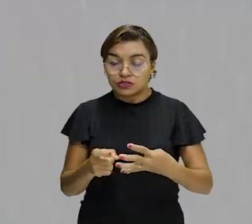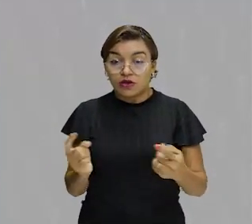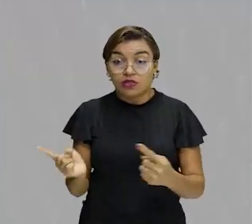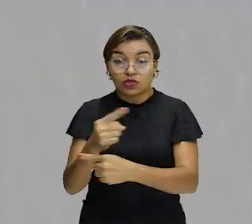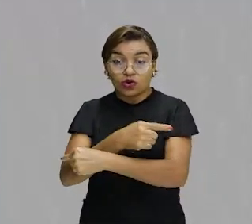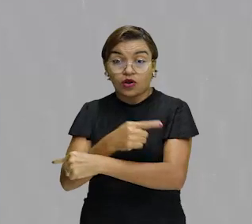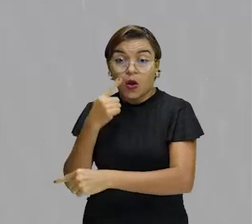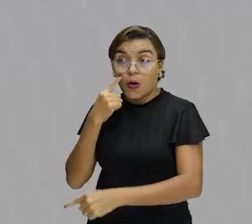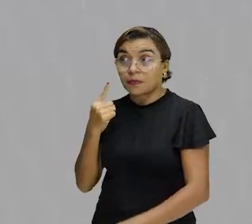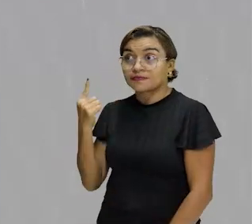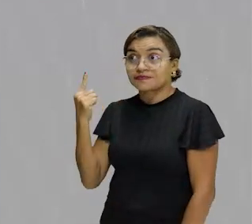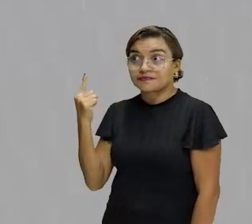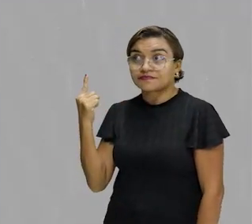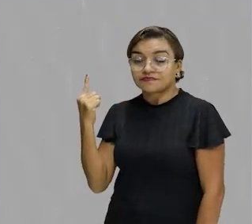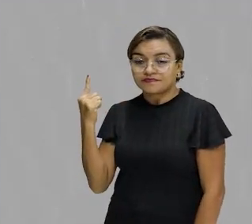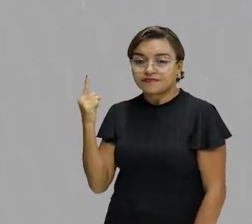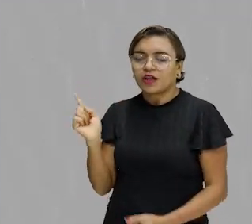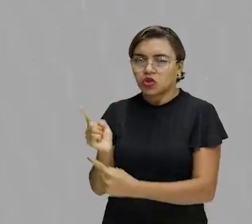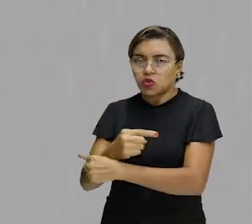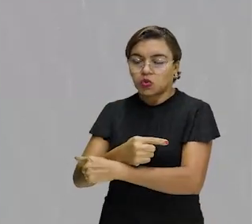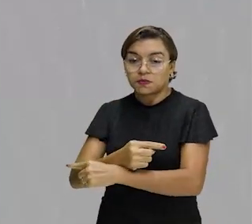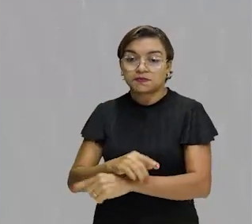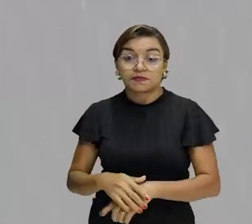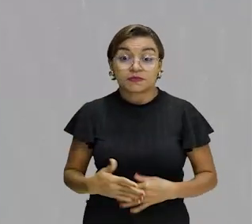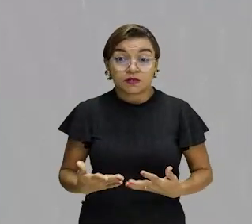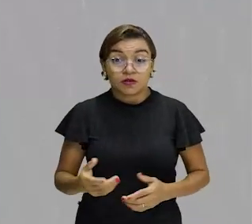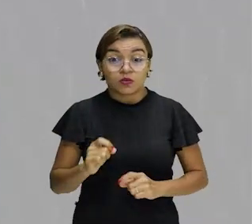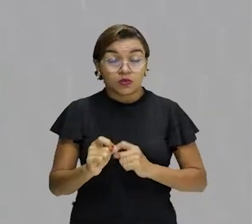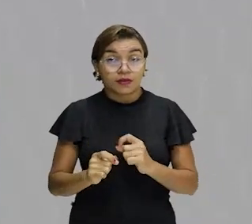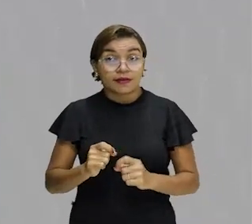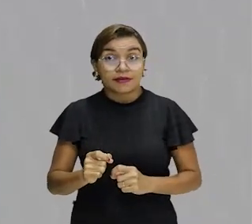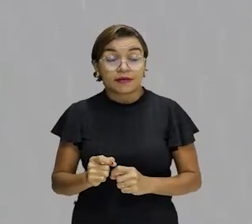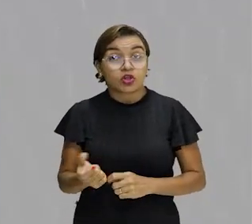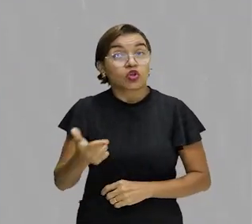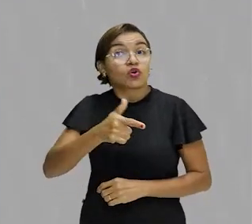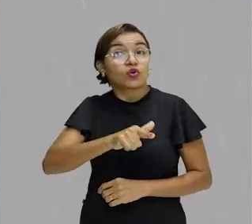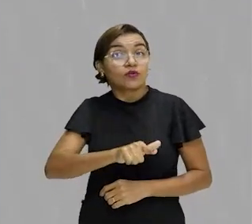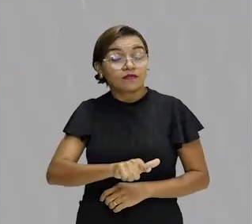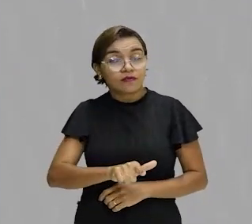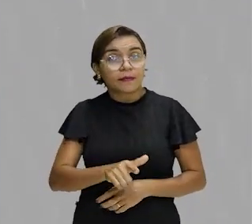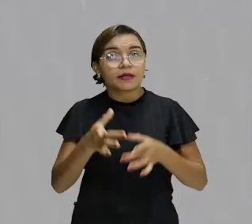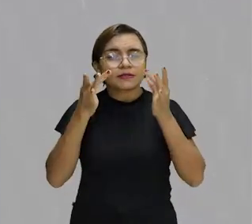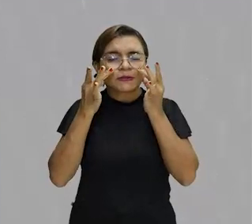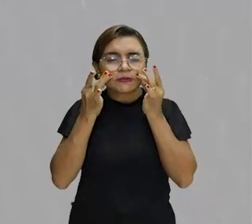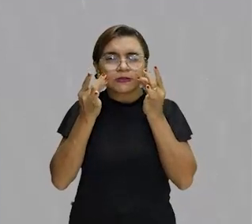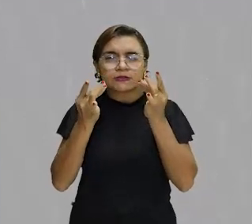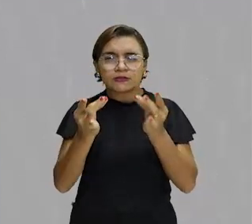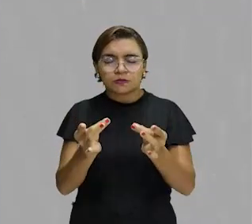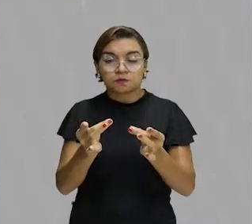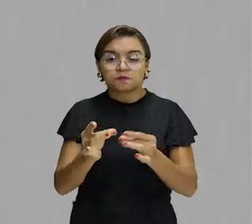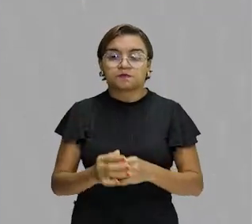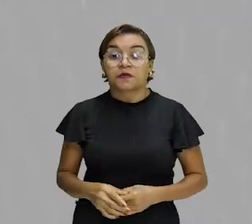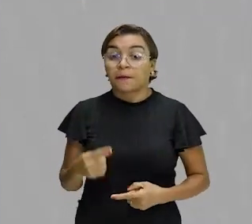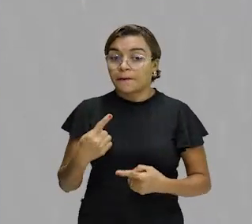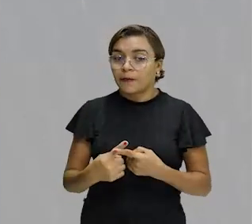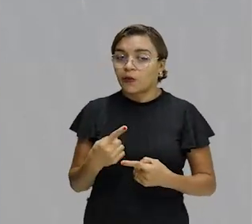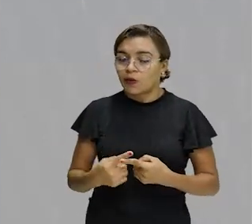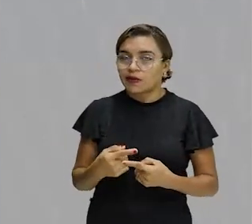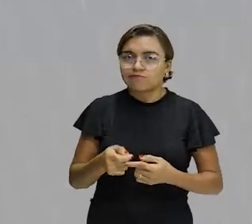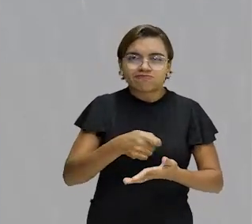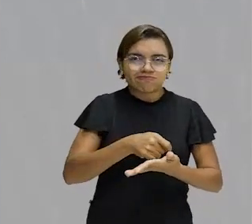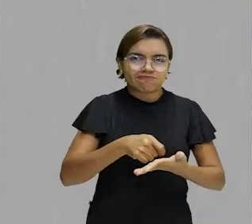que se trata de funções inversas. Olha o que eu disse lá atrás. Não é simplesmente inverter o conjunto, mas